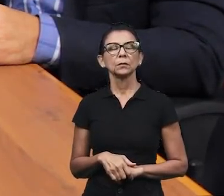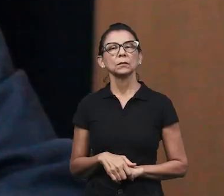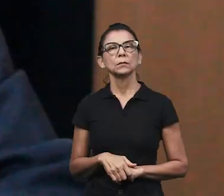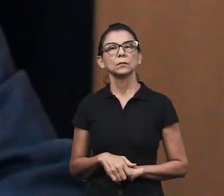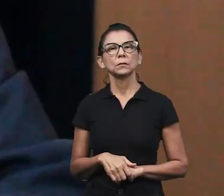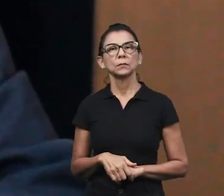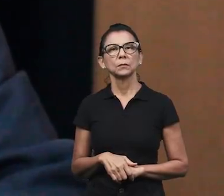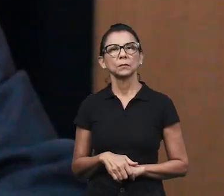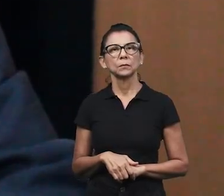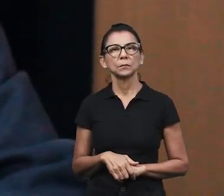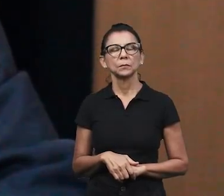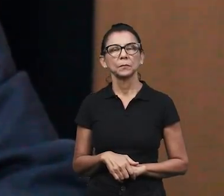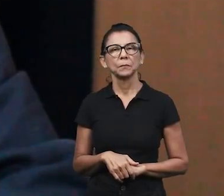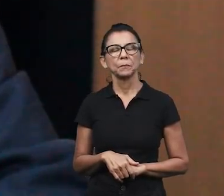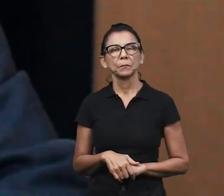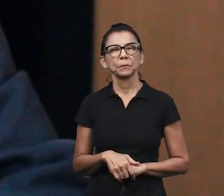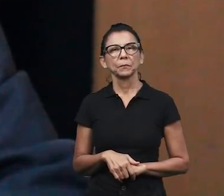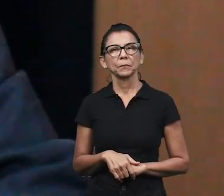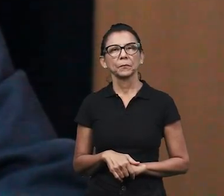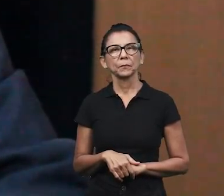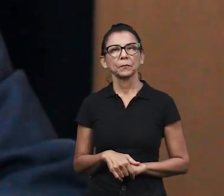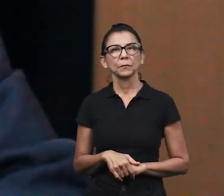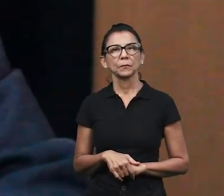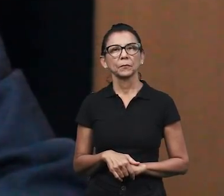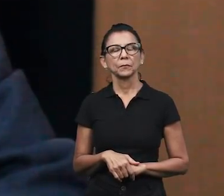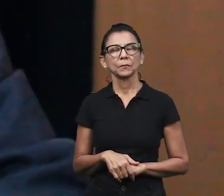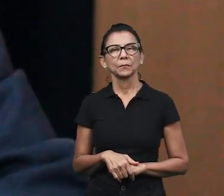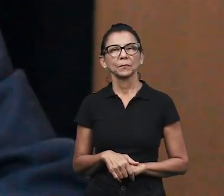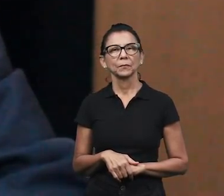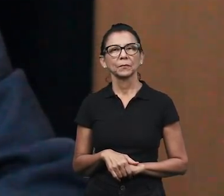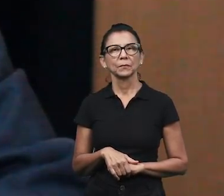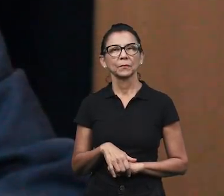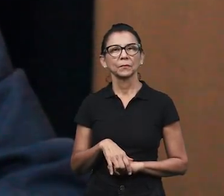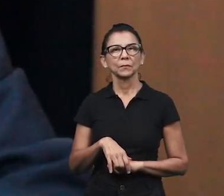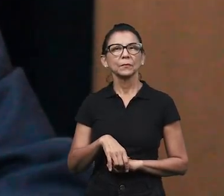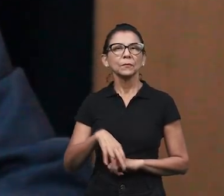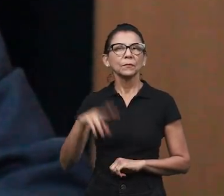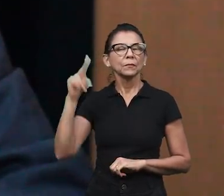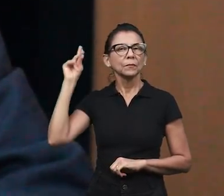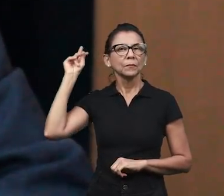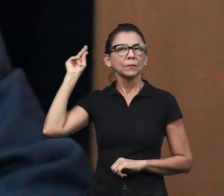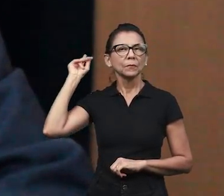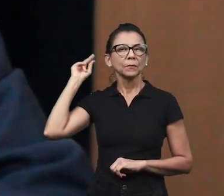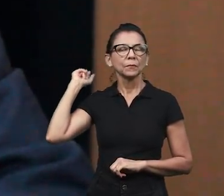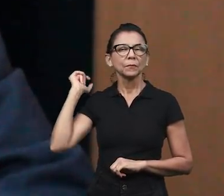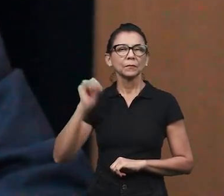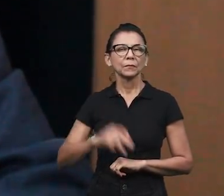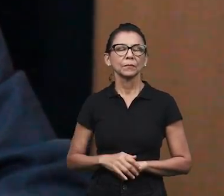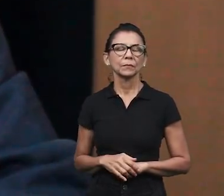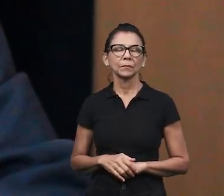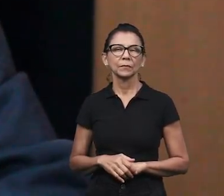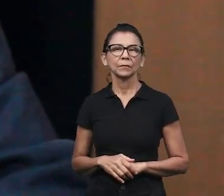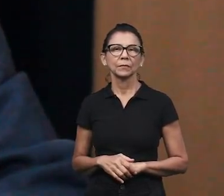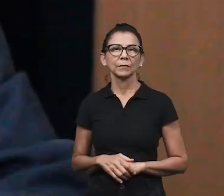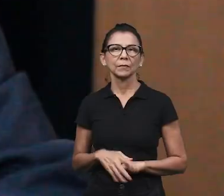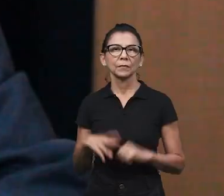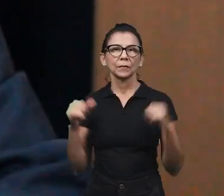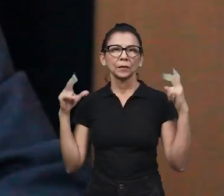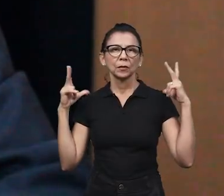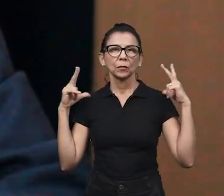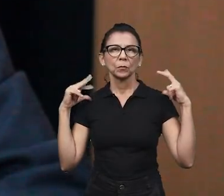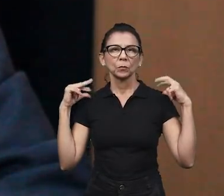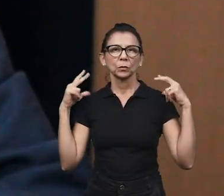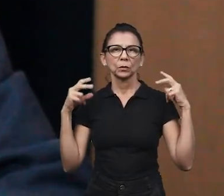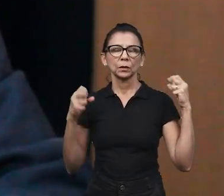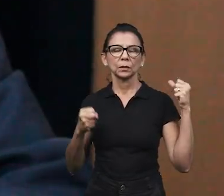irmão, primeira vez que ele veio no Manaim, quando ele olha lá, tinha um caminhão para descarregar. Ele, misericórdia, né? O pastor estava à frente,